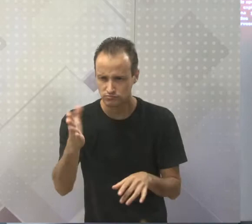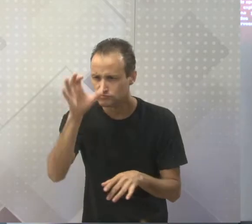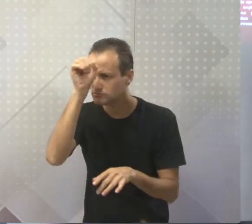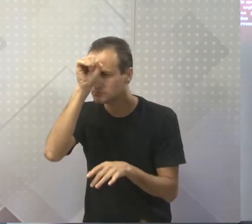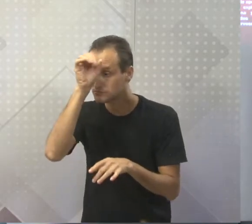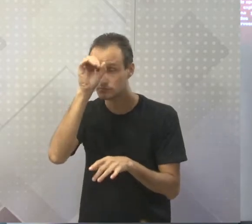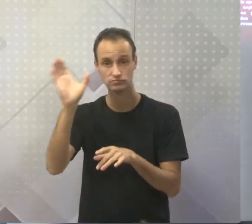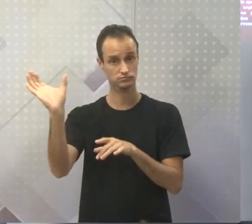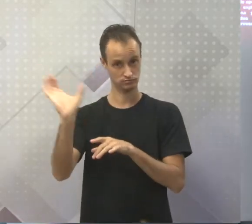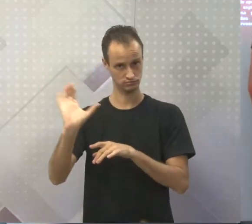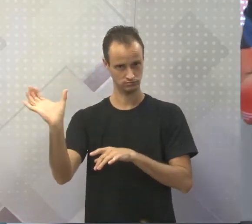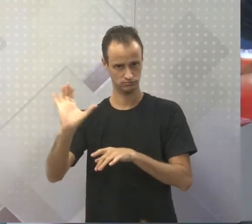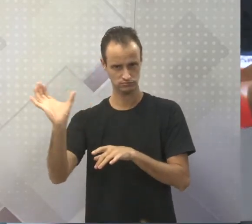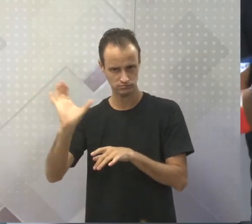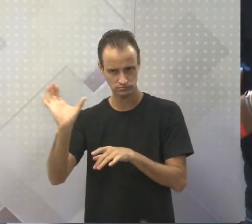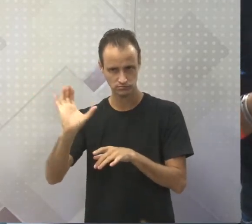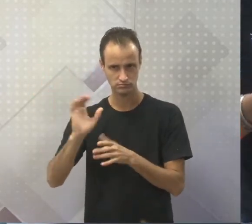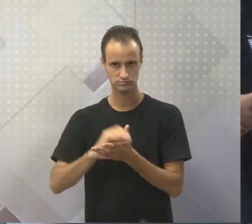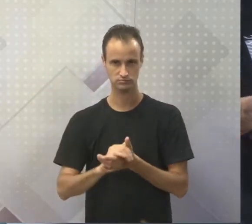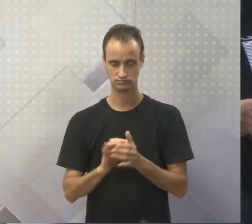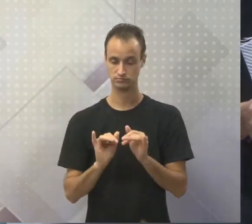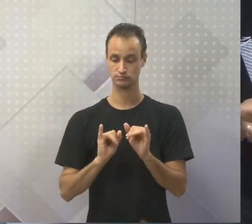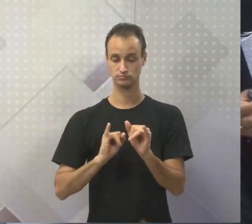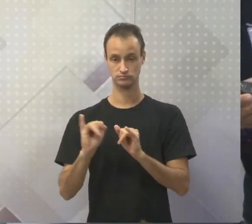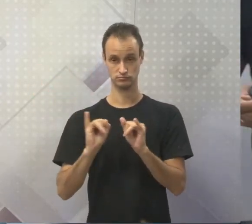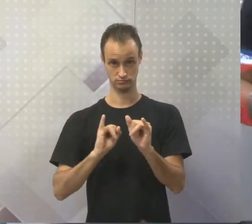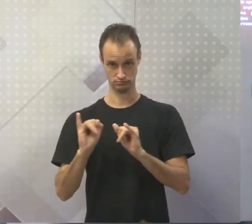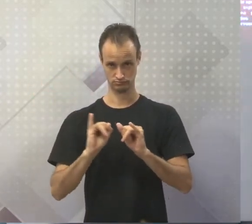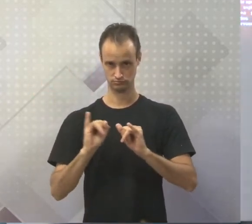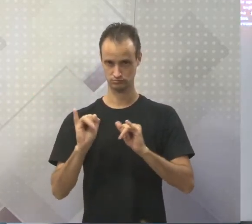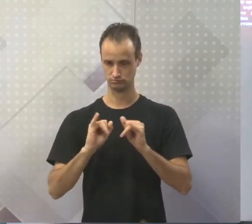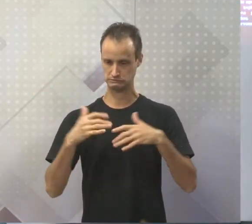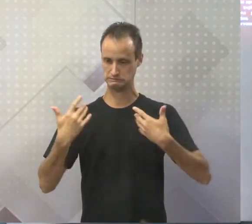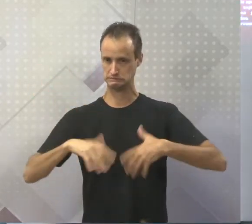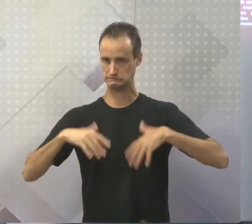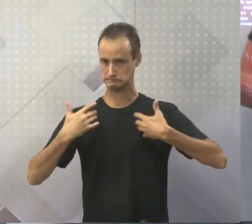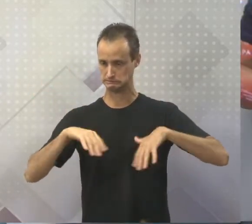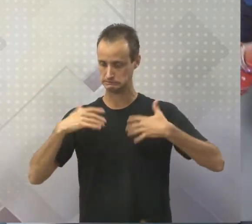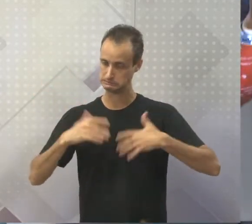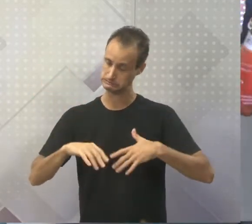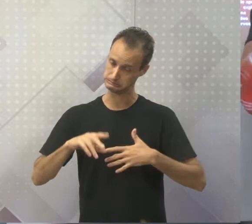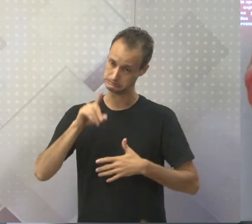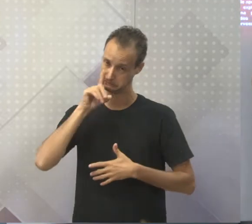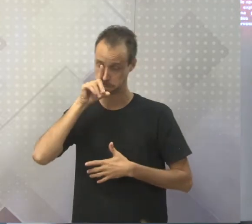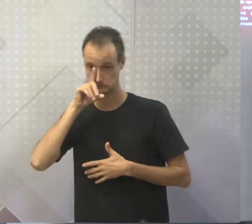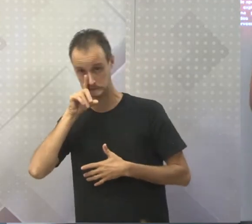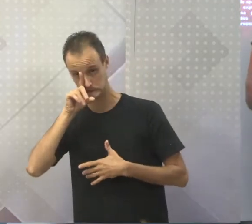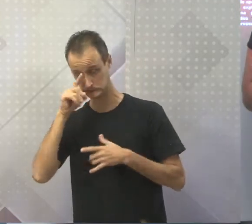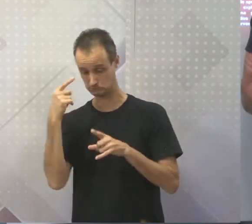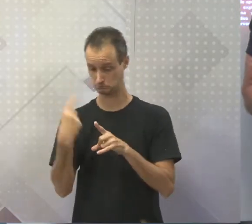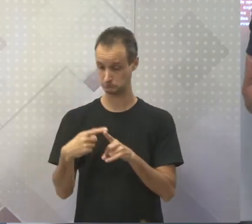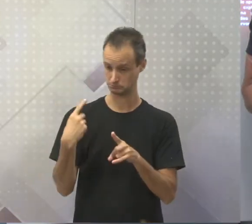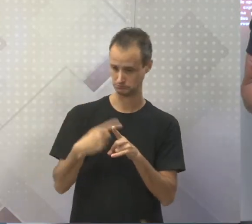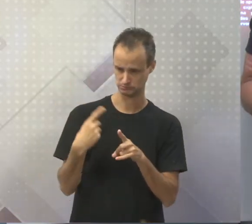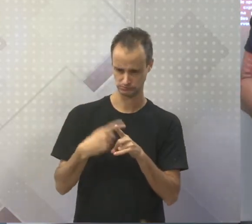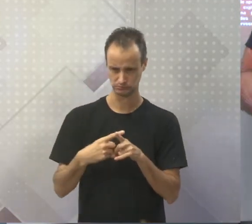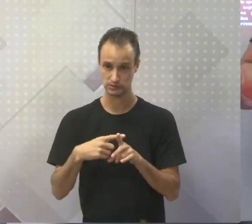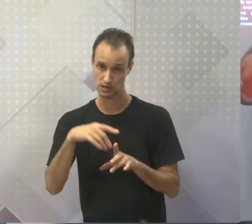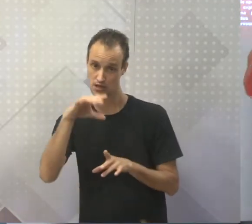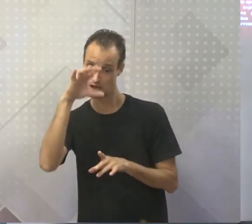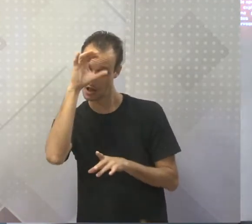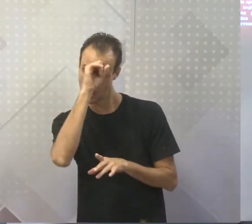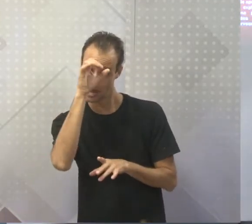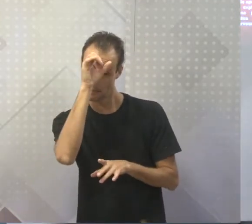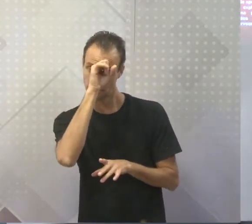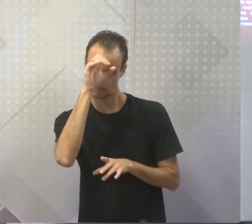científico. Porque a internet, pessoal, é uma faca de dois gumes. A internet, ela faz com que